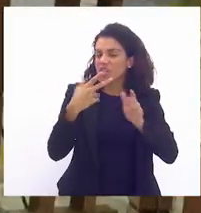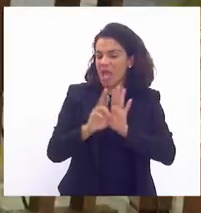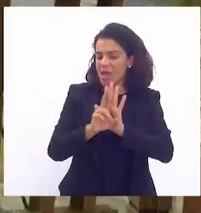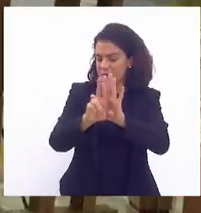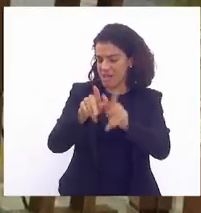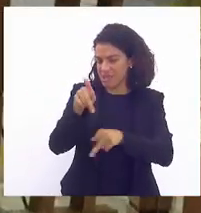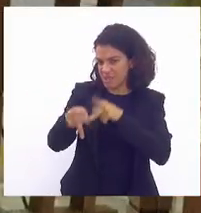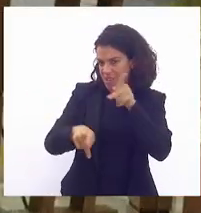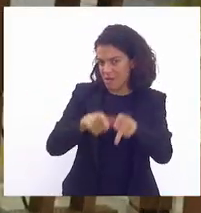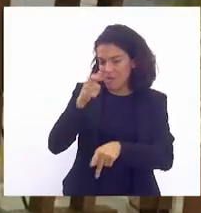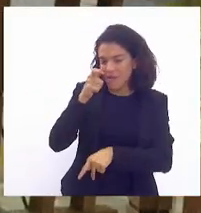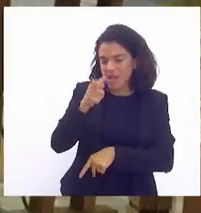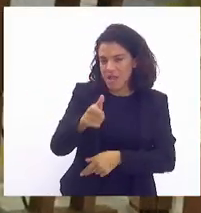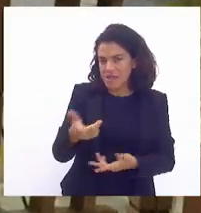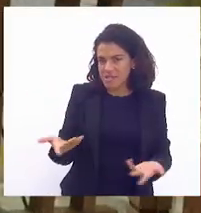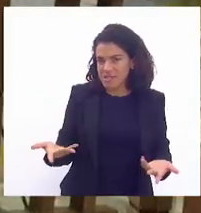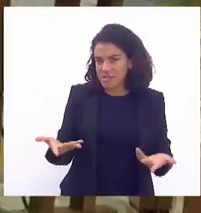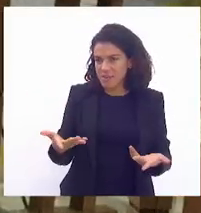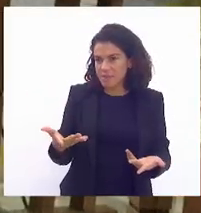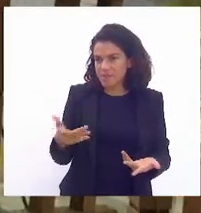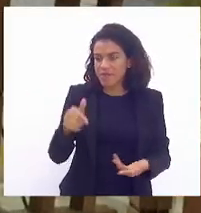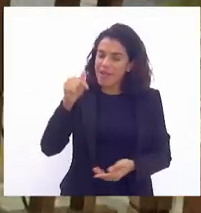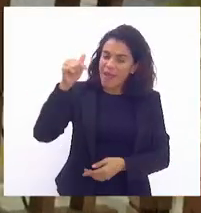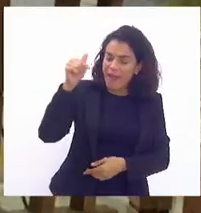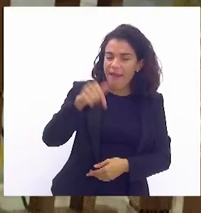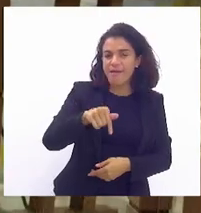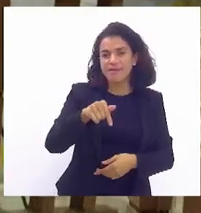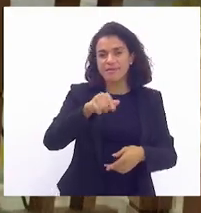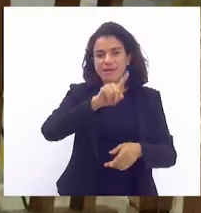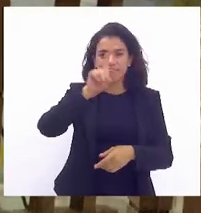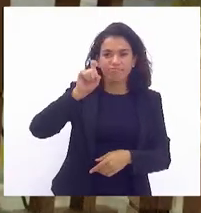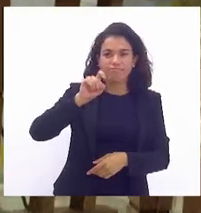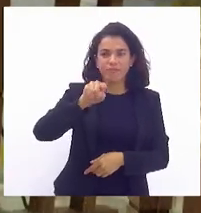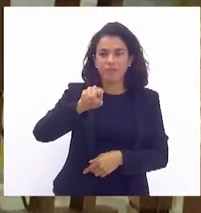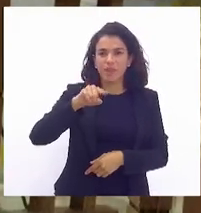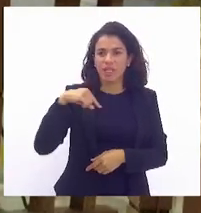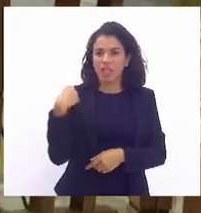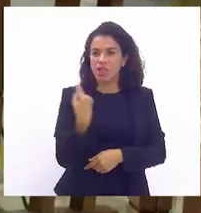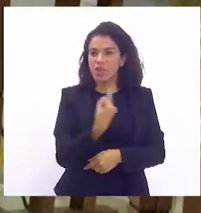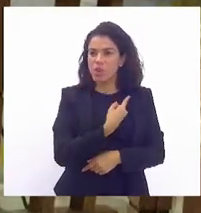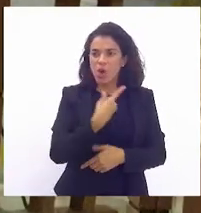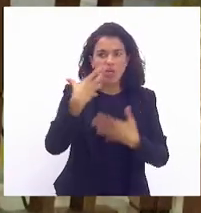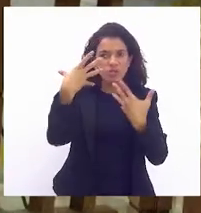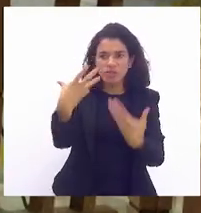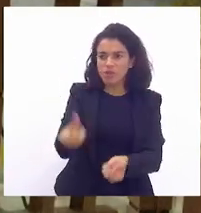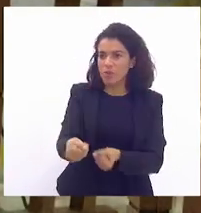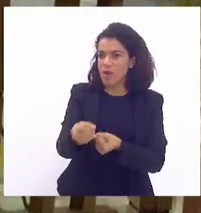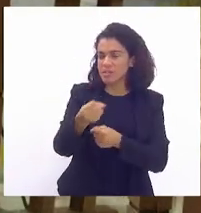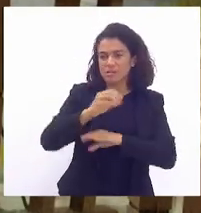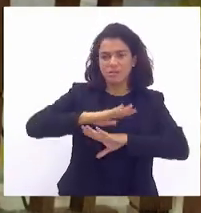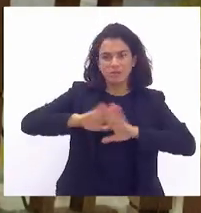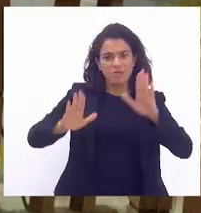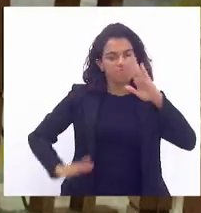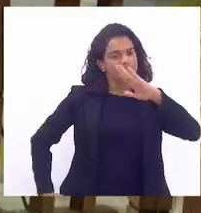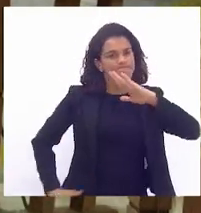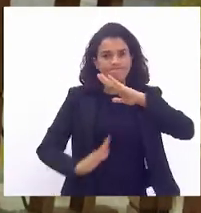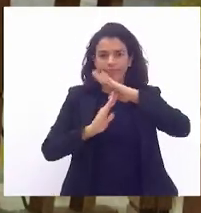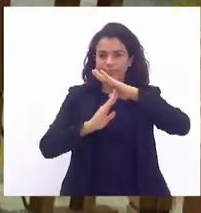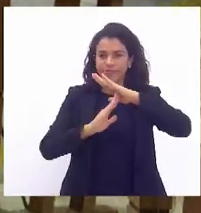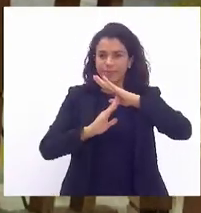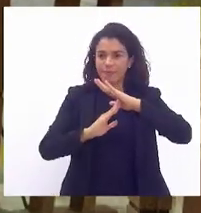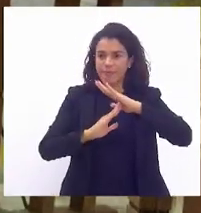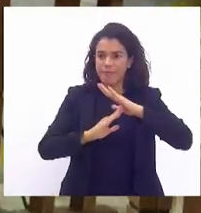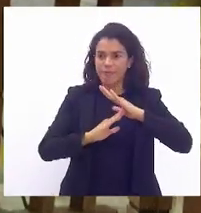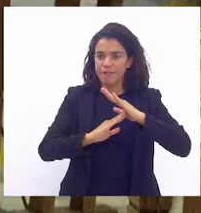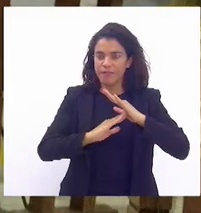representam o interesse do povo. Essa é a questão que nós não aceitamos mais,